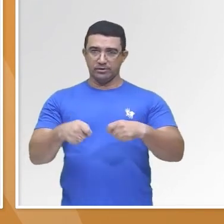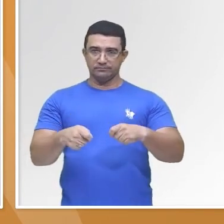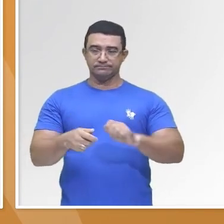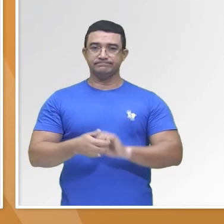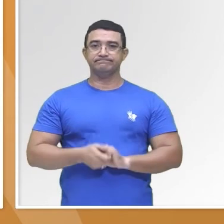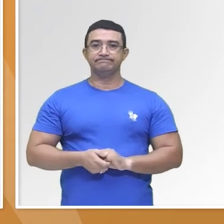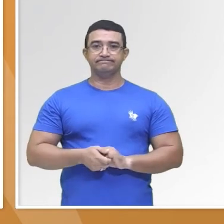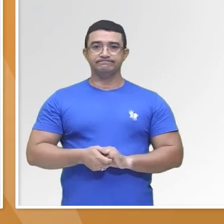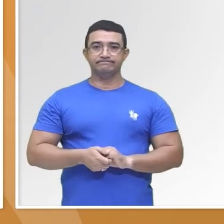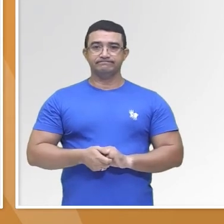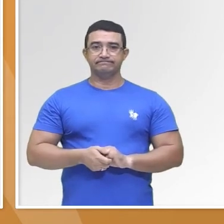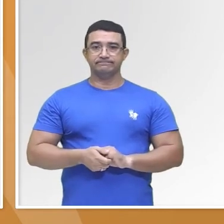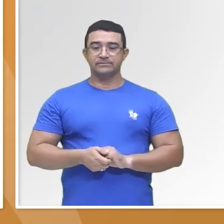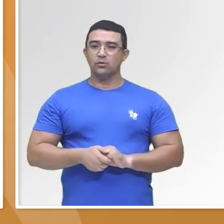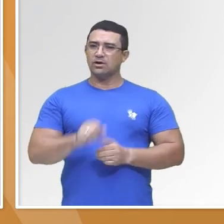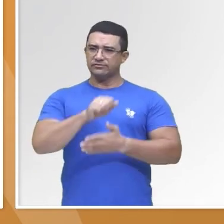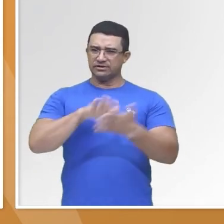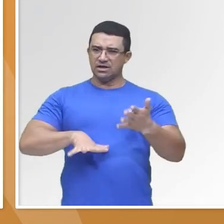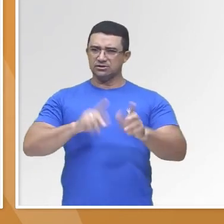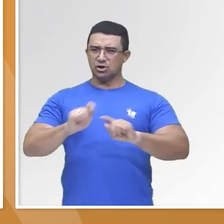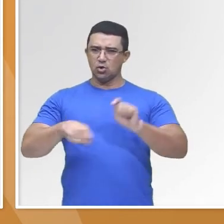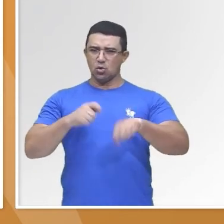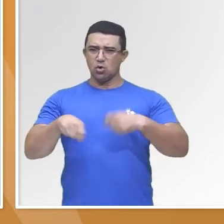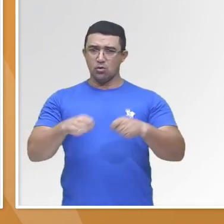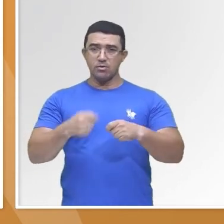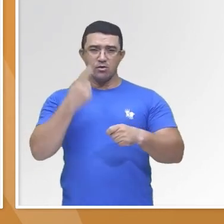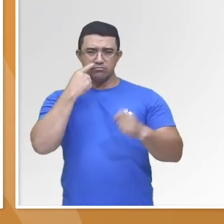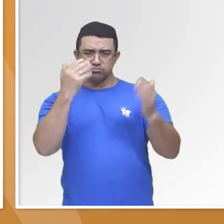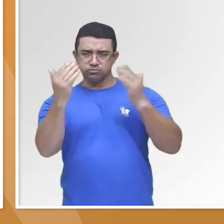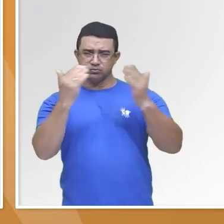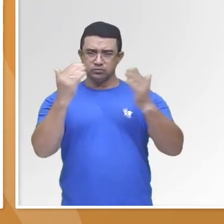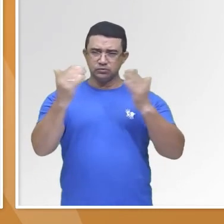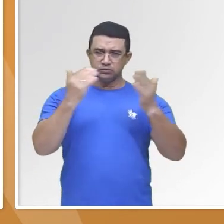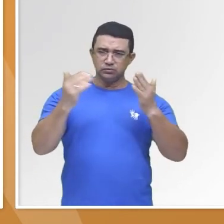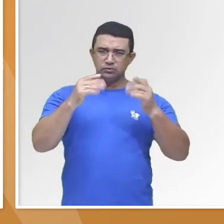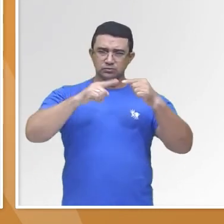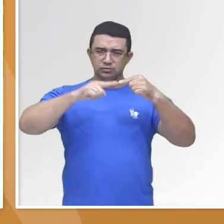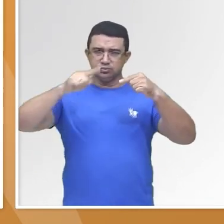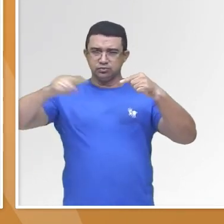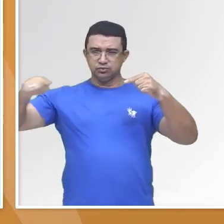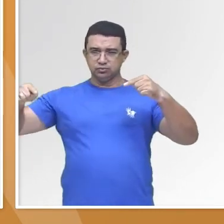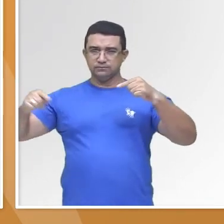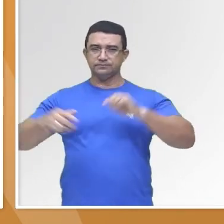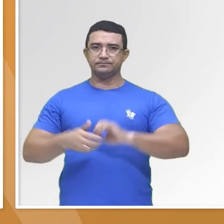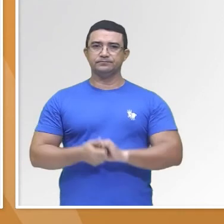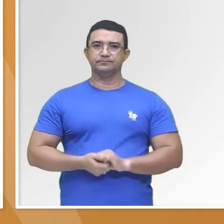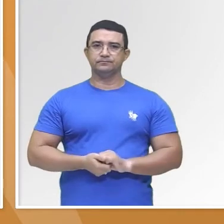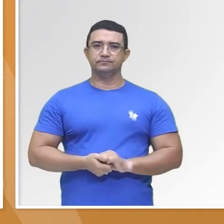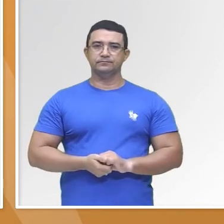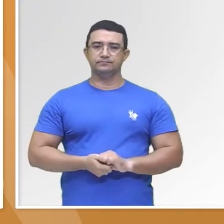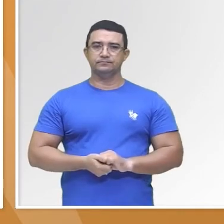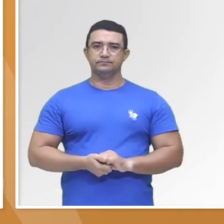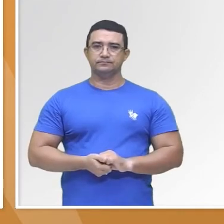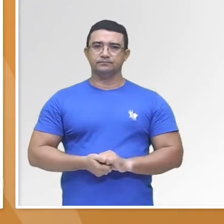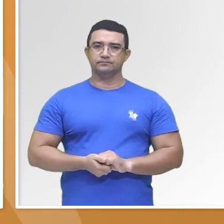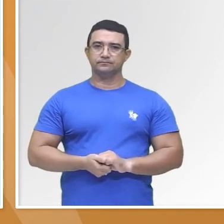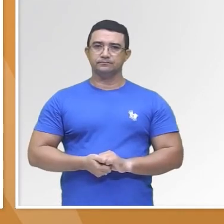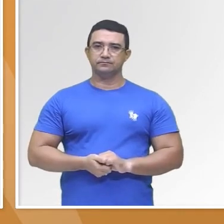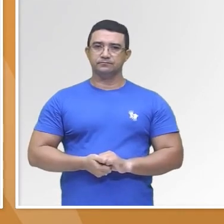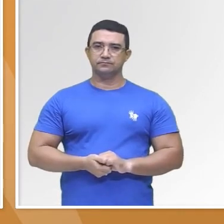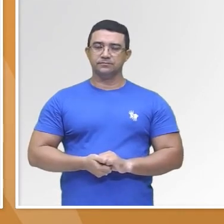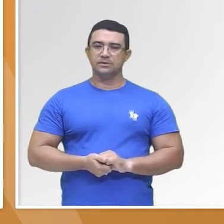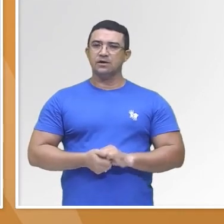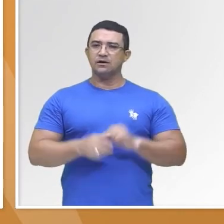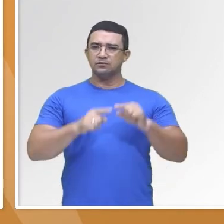aí, sobre essas atividades econômicas, vamos analisar então um pequeno gráfico para nós verificarmos. Então, olha só, a linha